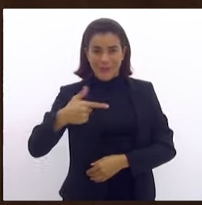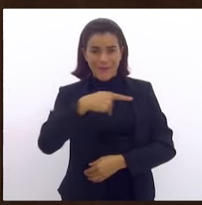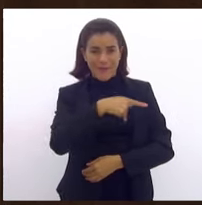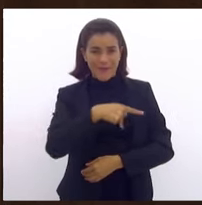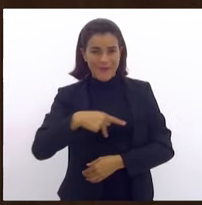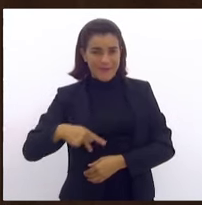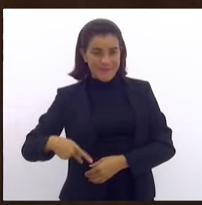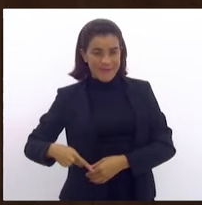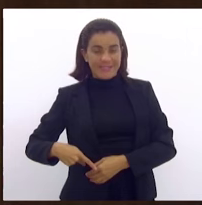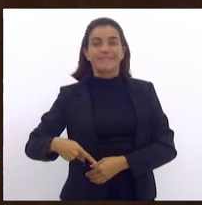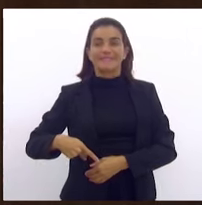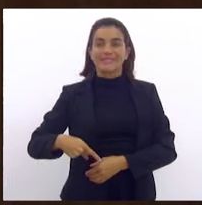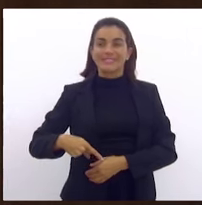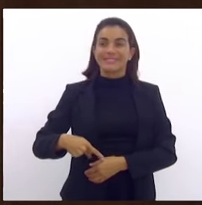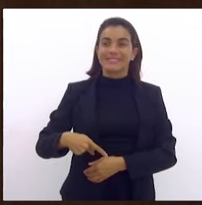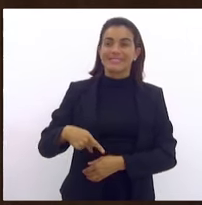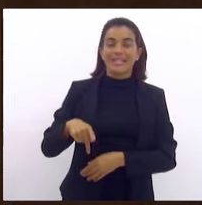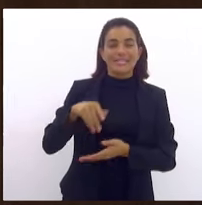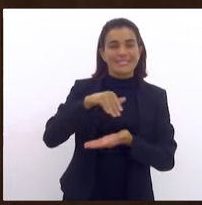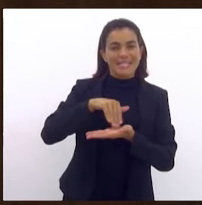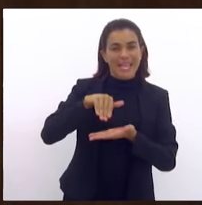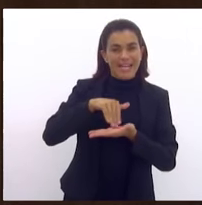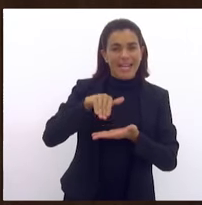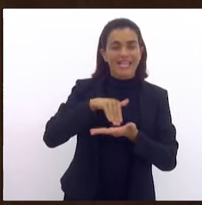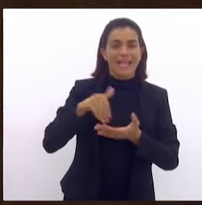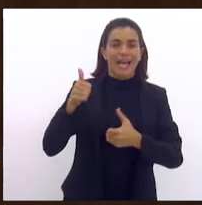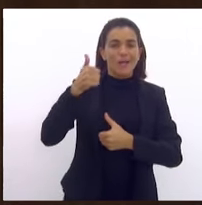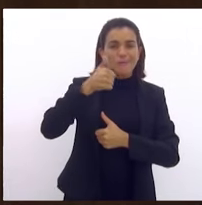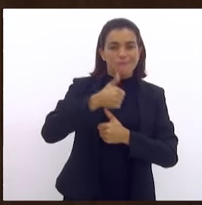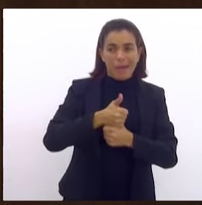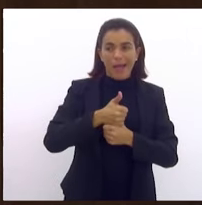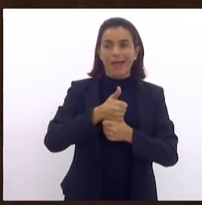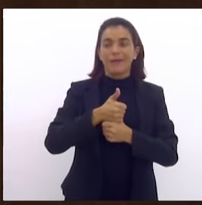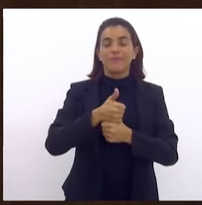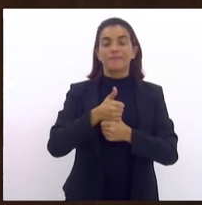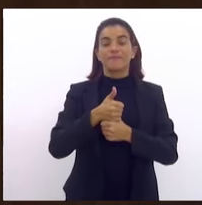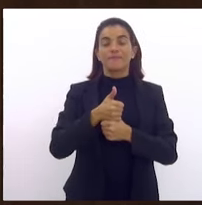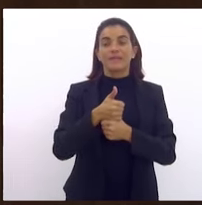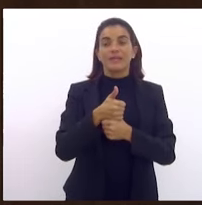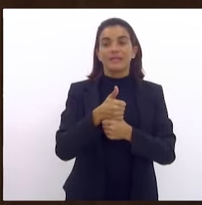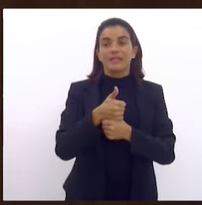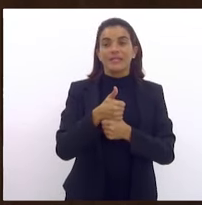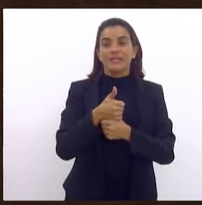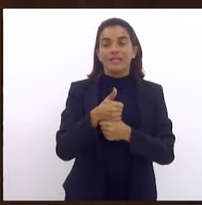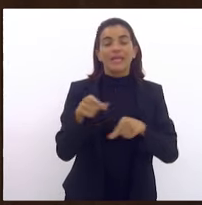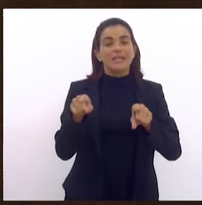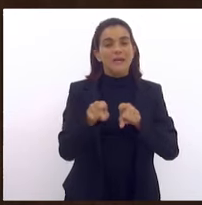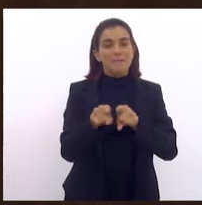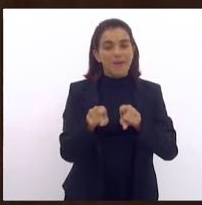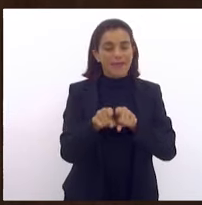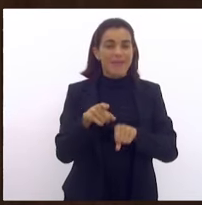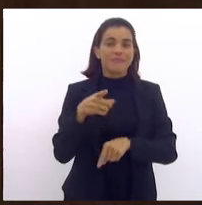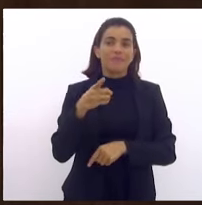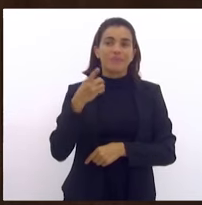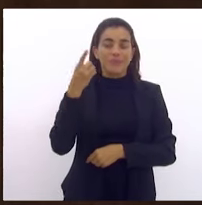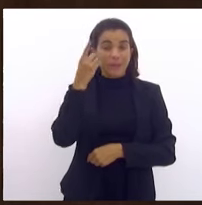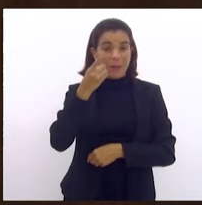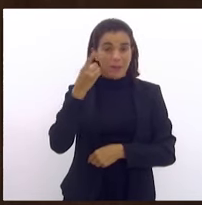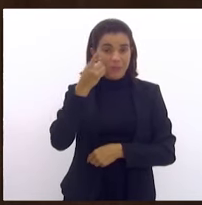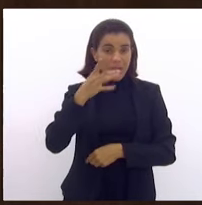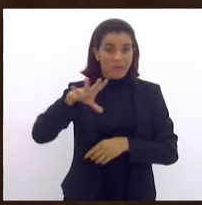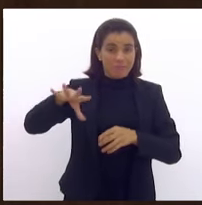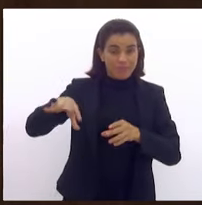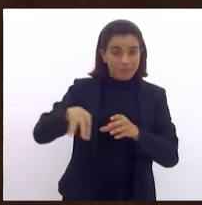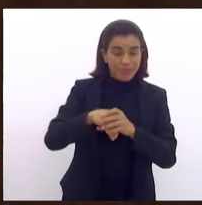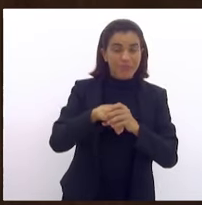primeiro vice-presidente, secretários, suplentes e também parlamentares que vieram a compor a